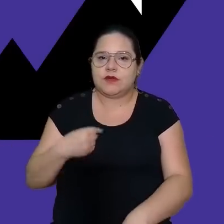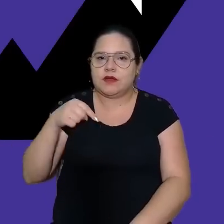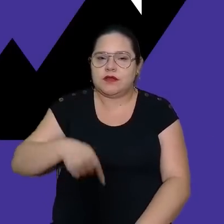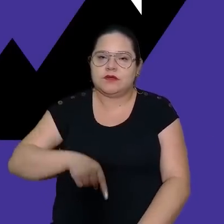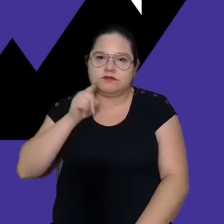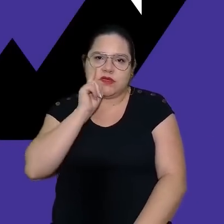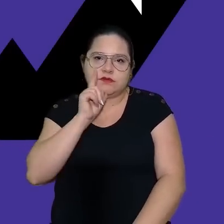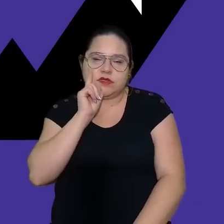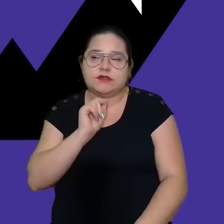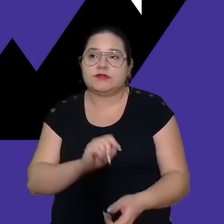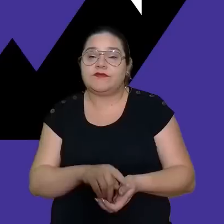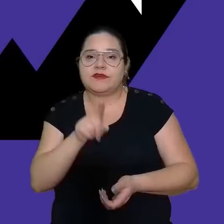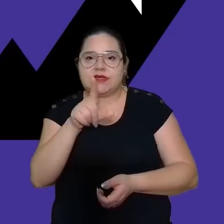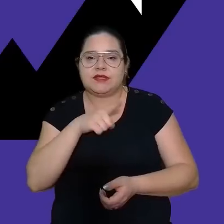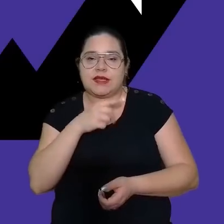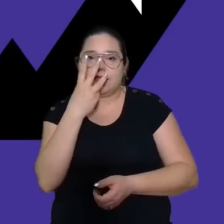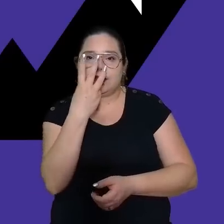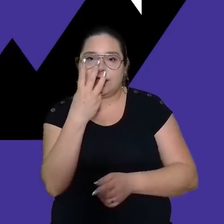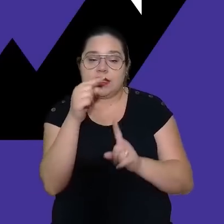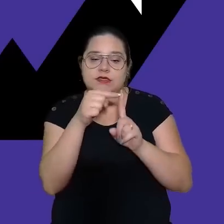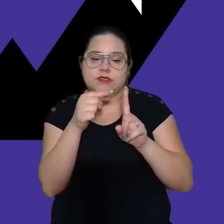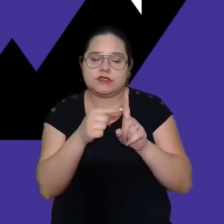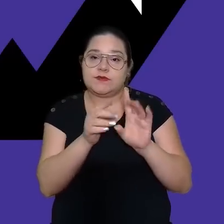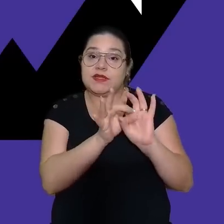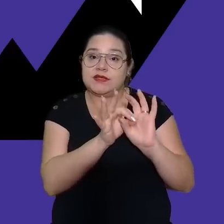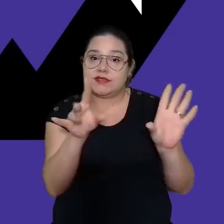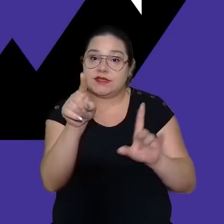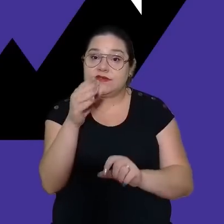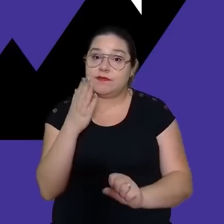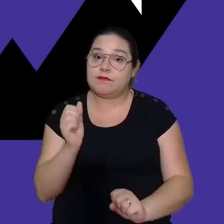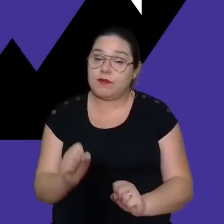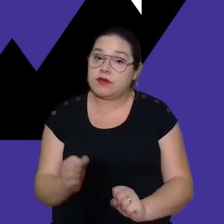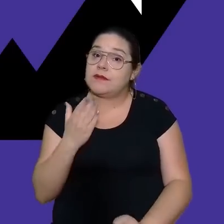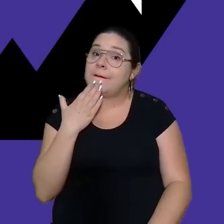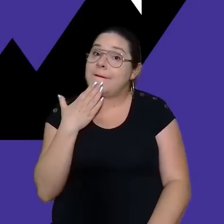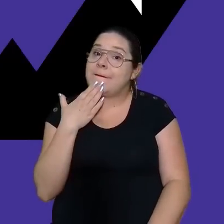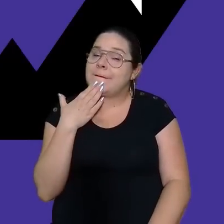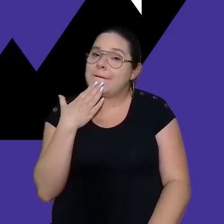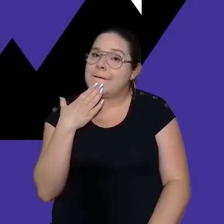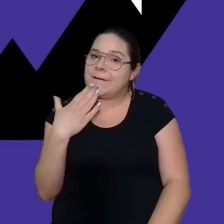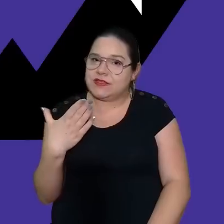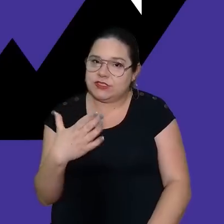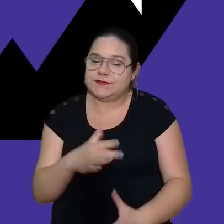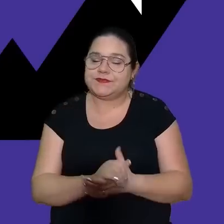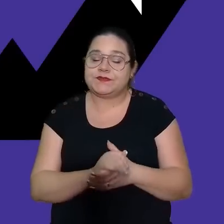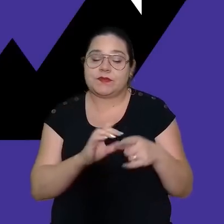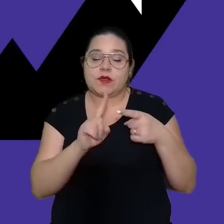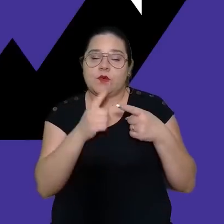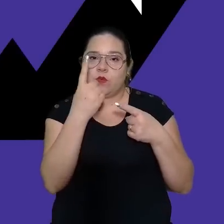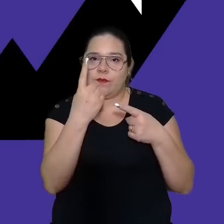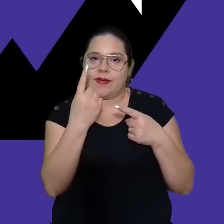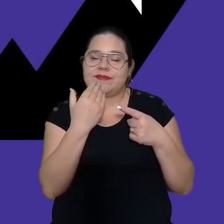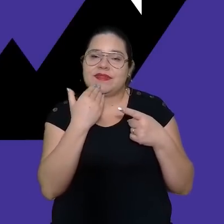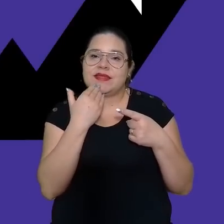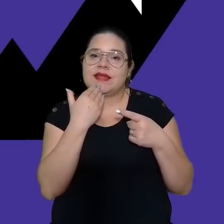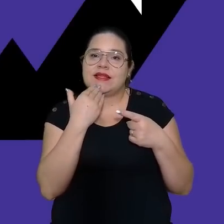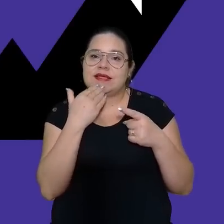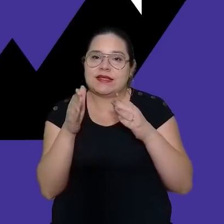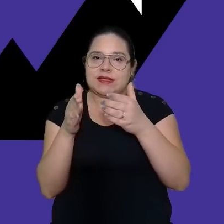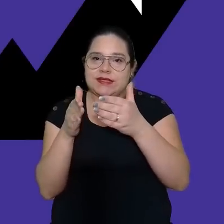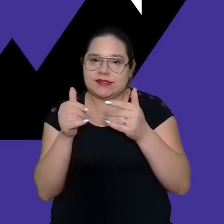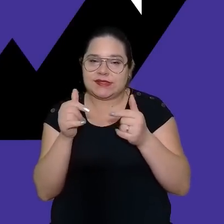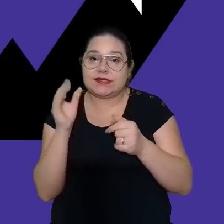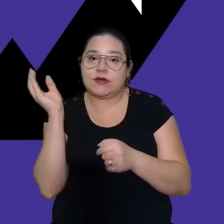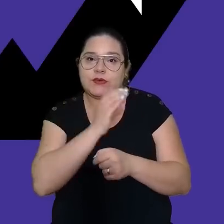Tu tem 3 tipos de licenças que tu pode pedir para o órgão ambiental. Uma licença é com extrema urgência,